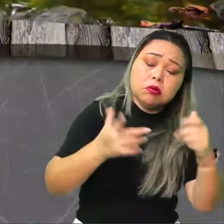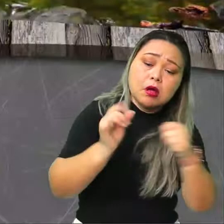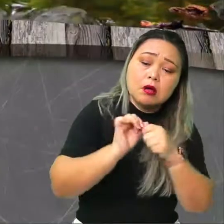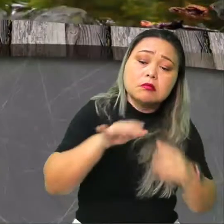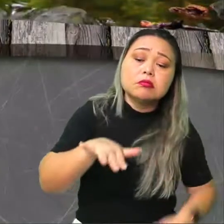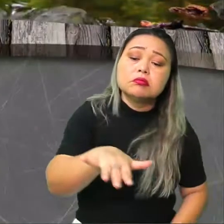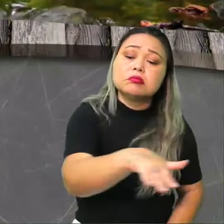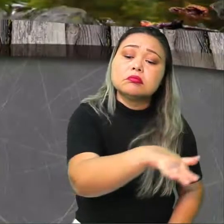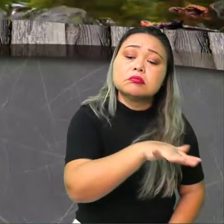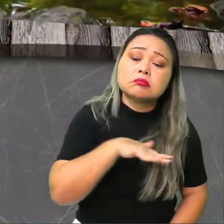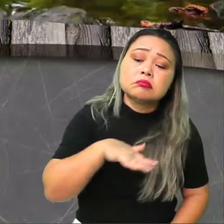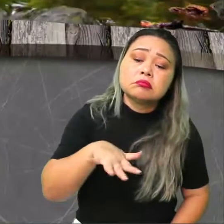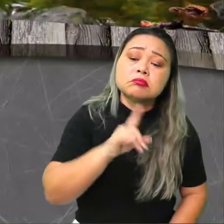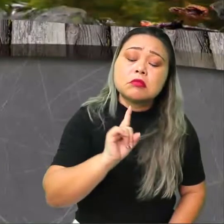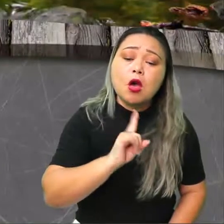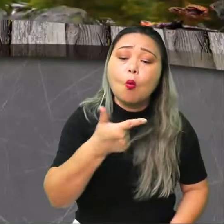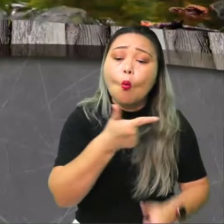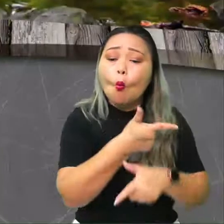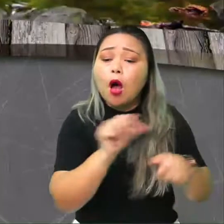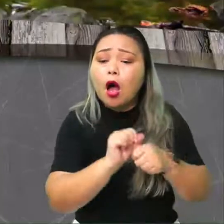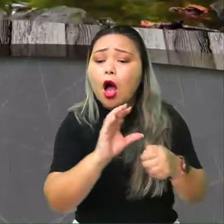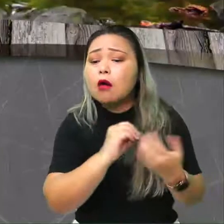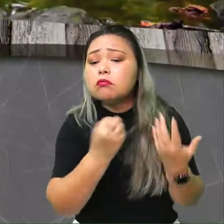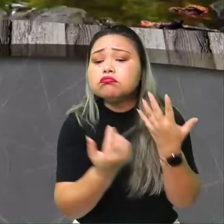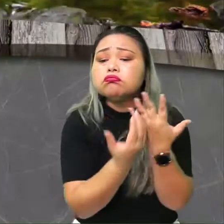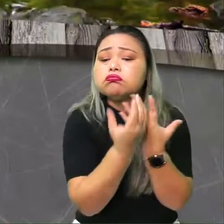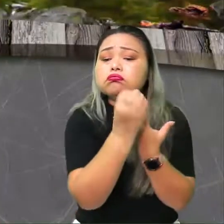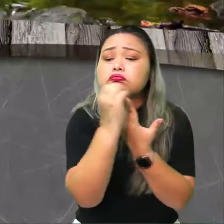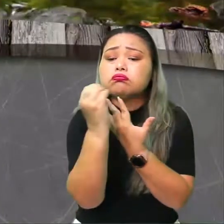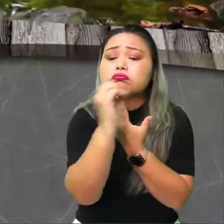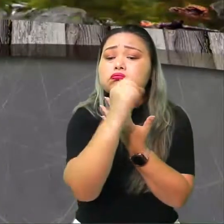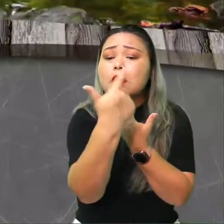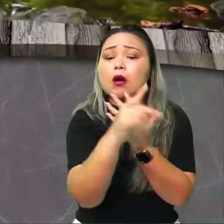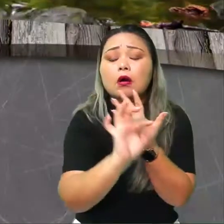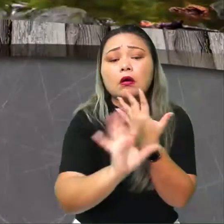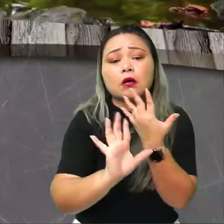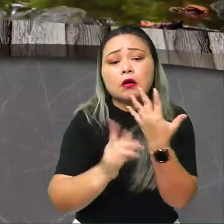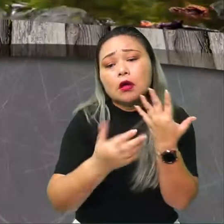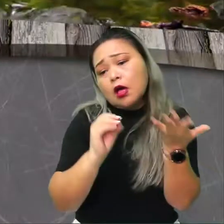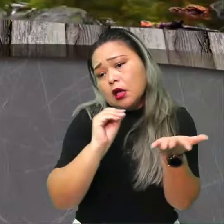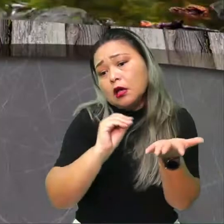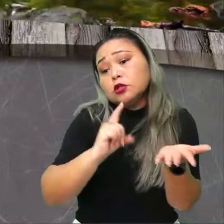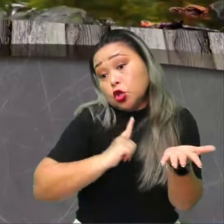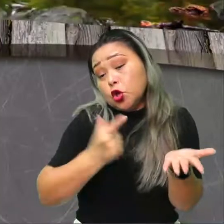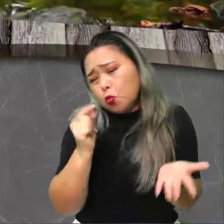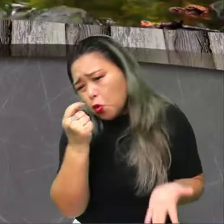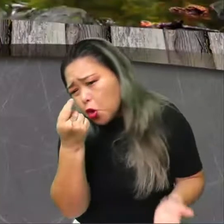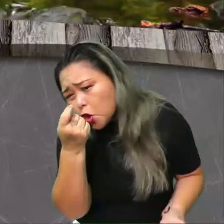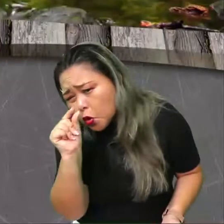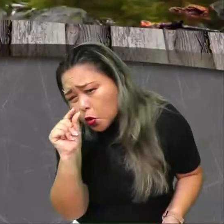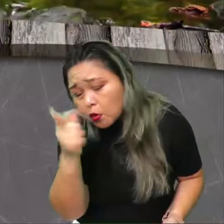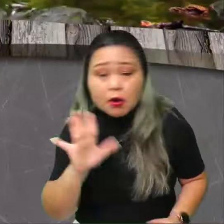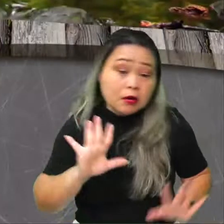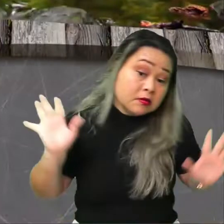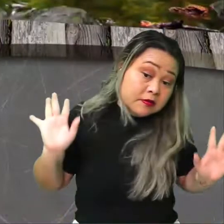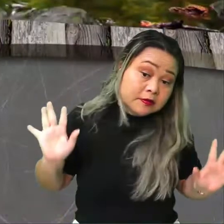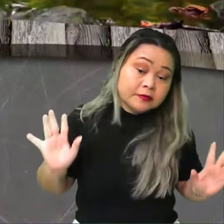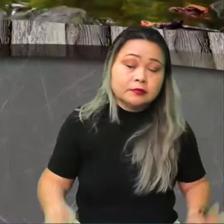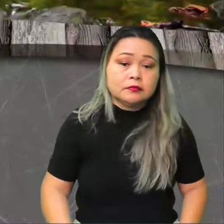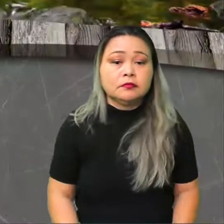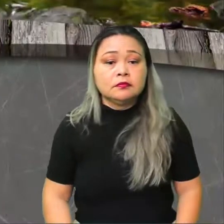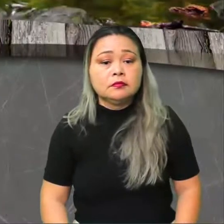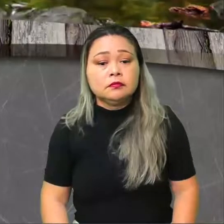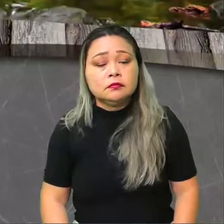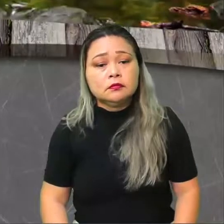aí de um ambiente, né, desprovido de oxigênio, ou pouco oxigênio, alguns dizem que tinha um pouquinho de oxigênio, mas enfim,